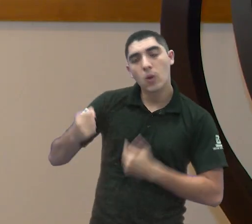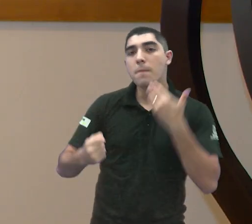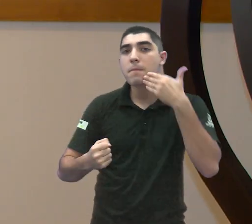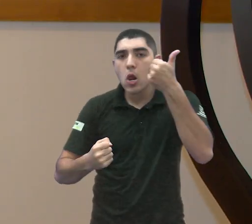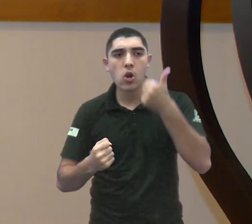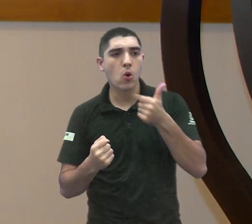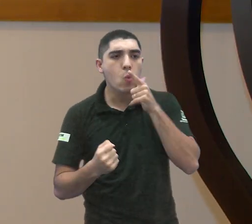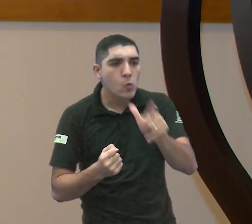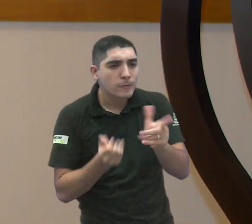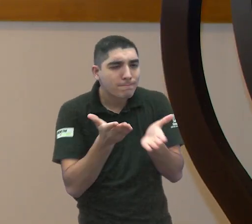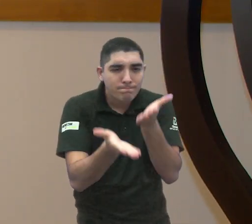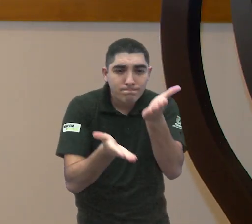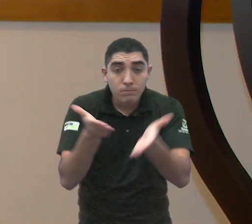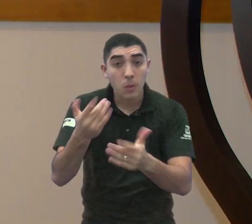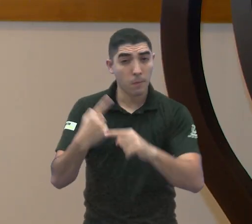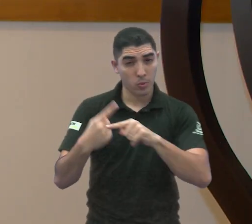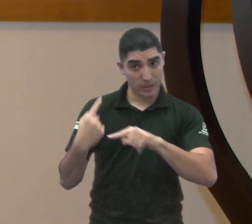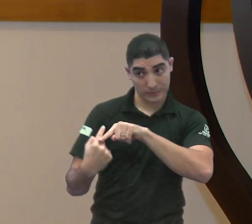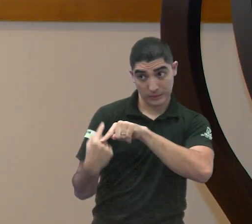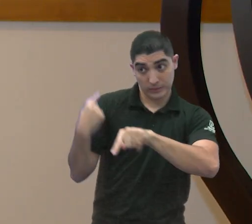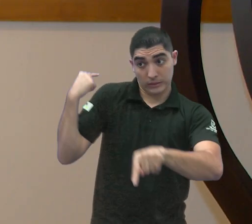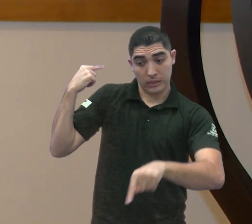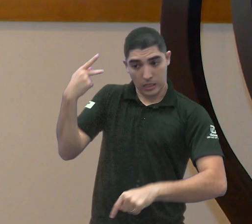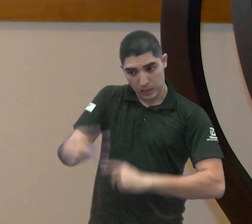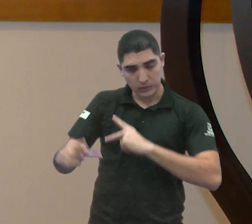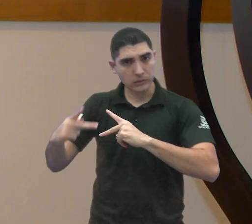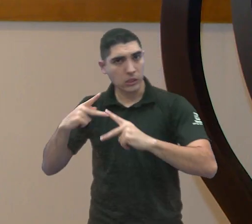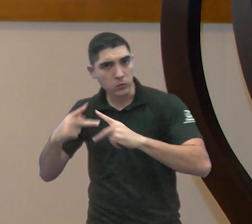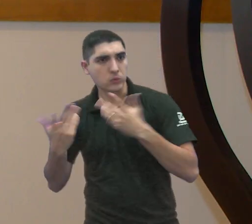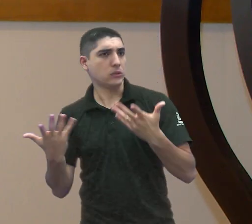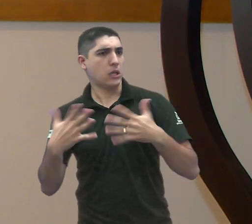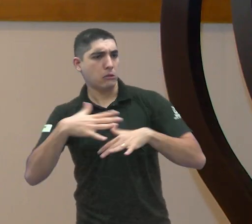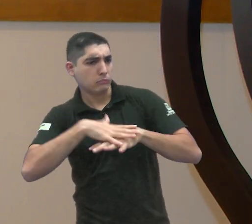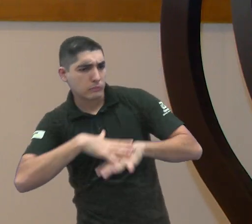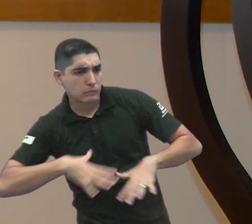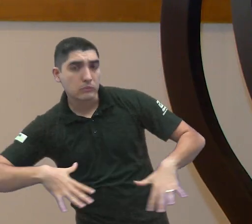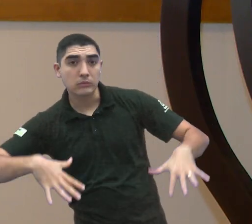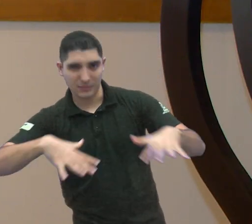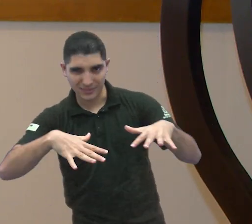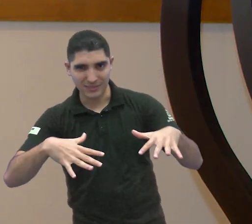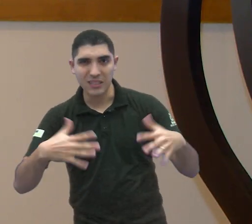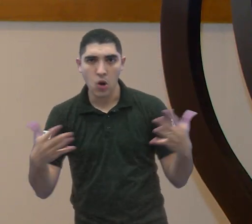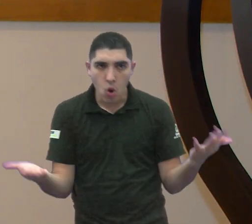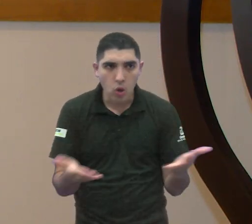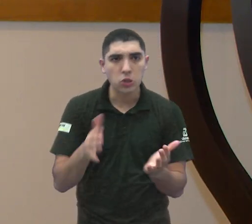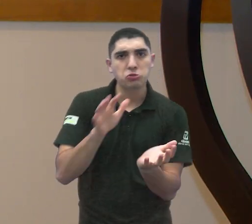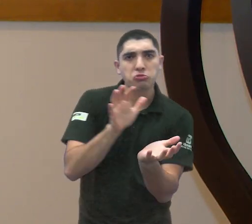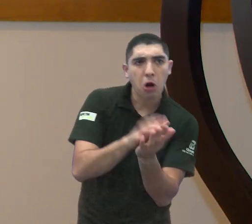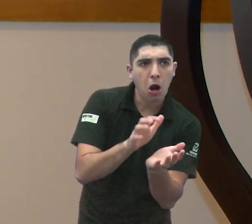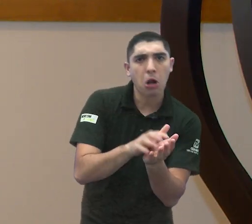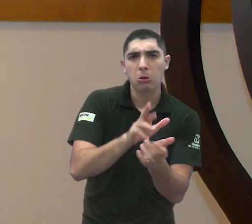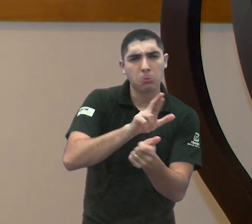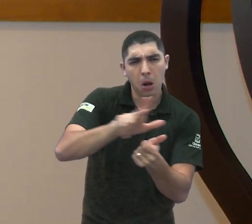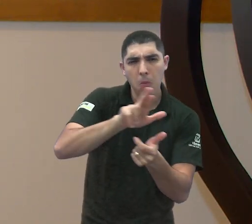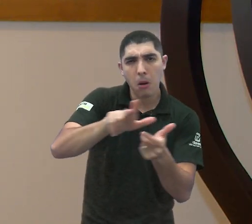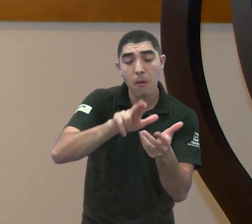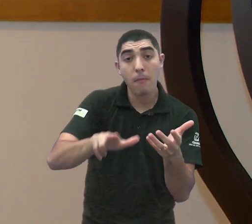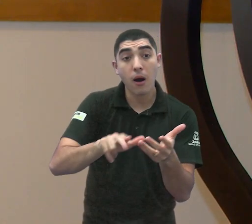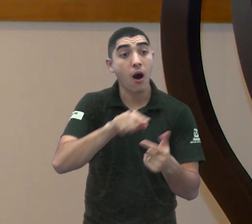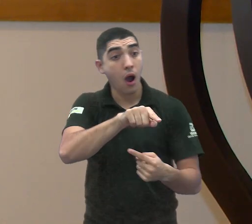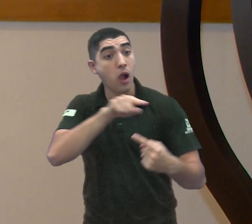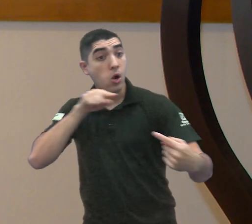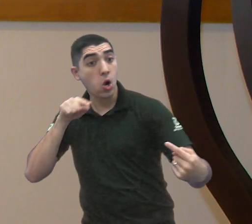atender melhor o povo. À época, São José e toda a região que compõe a diocese hoje